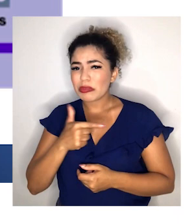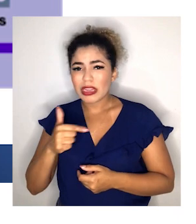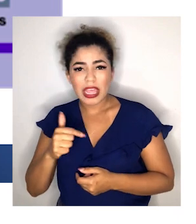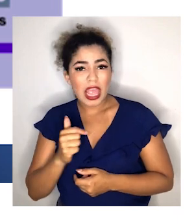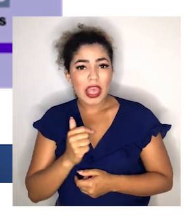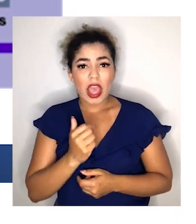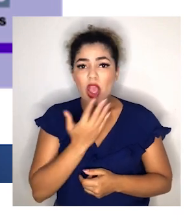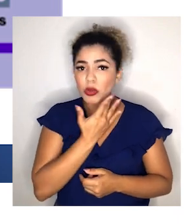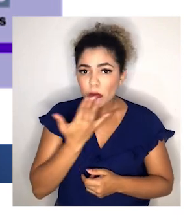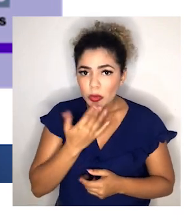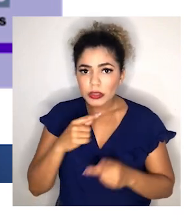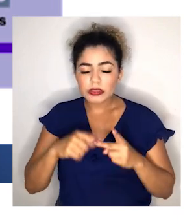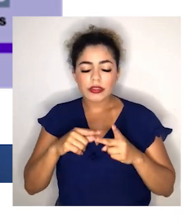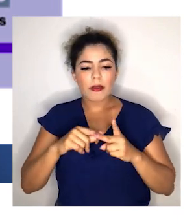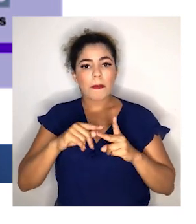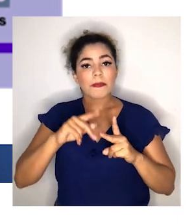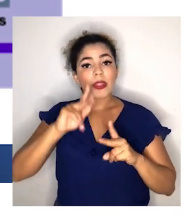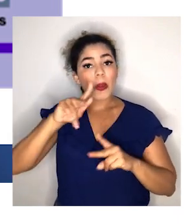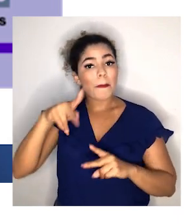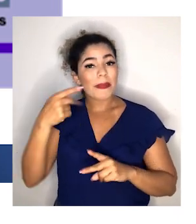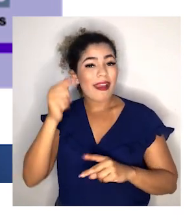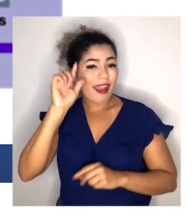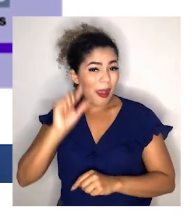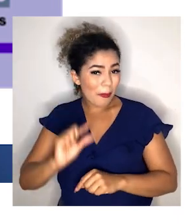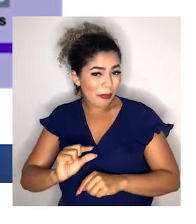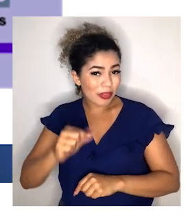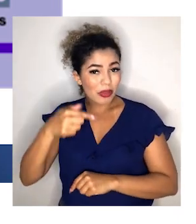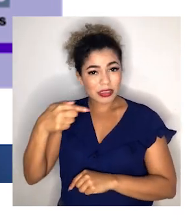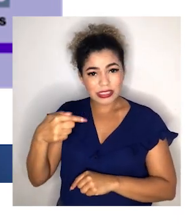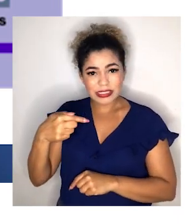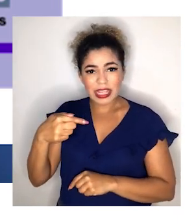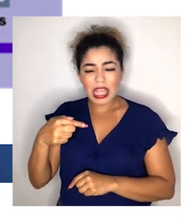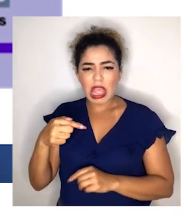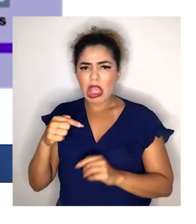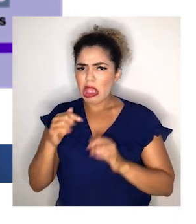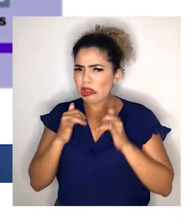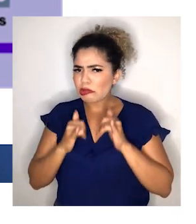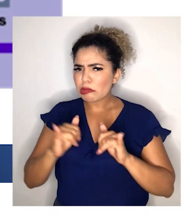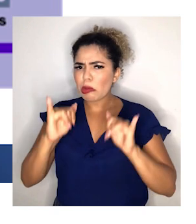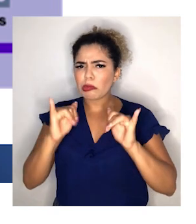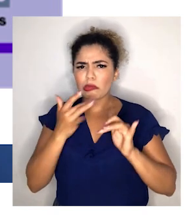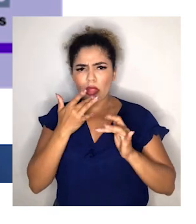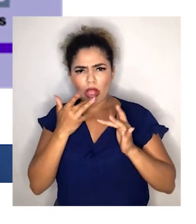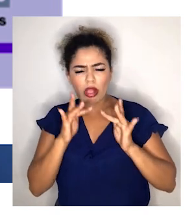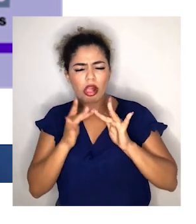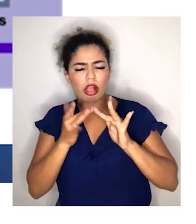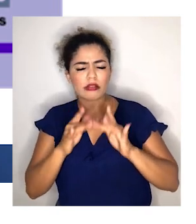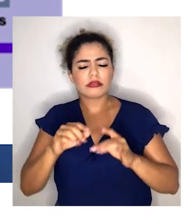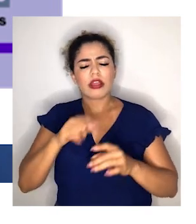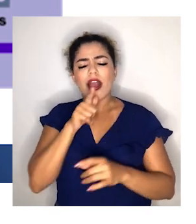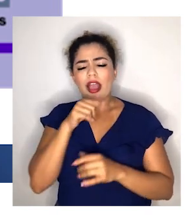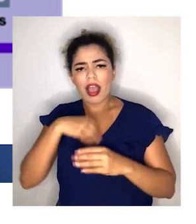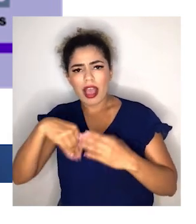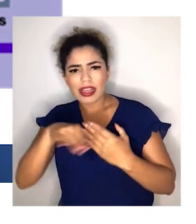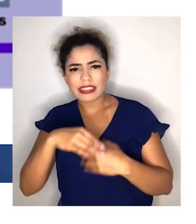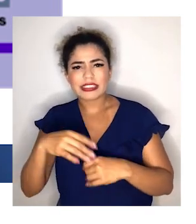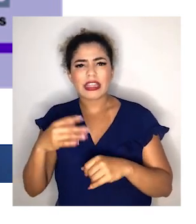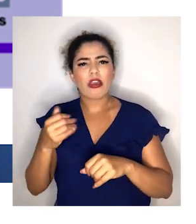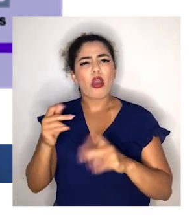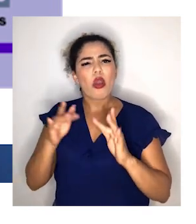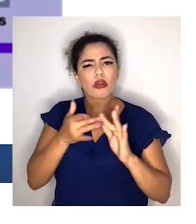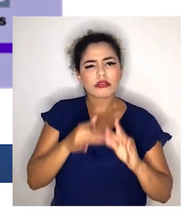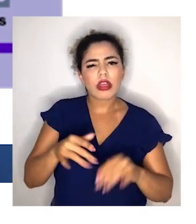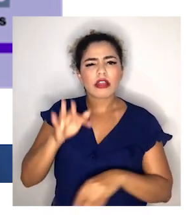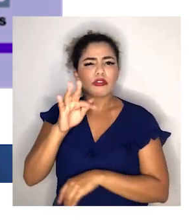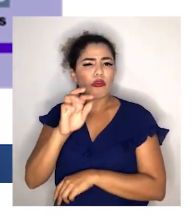são incolores, têm o pH inferior a 7, conduzem bem a eletricidade em meio aquoso, reagem com metais